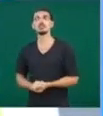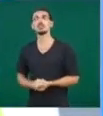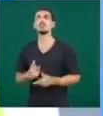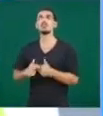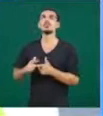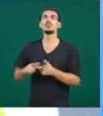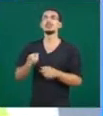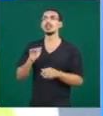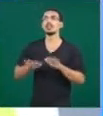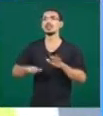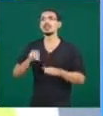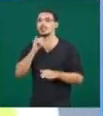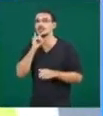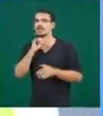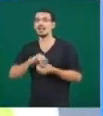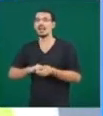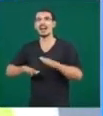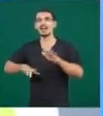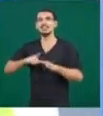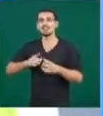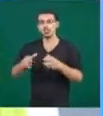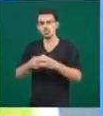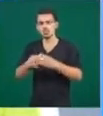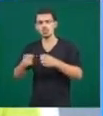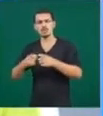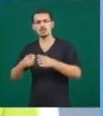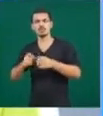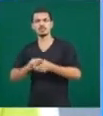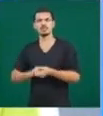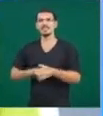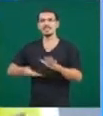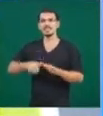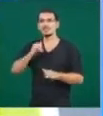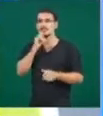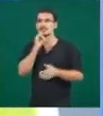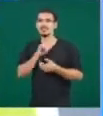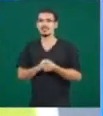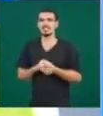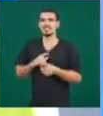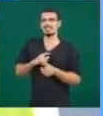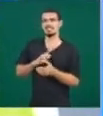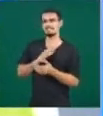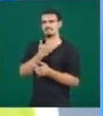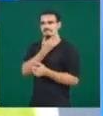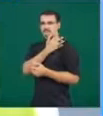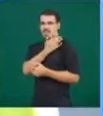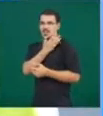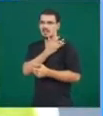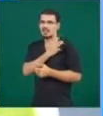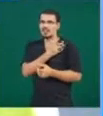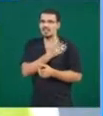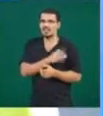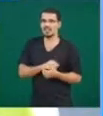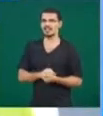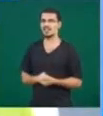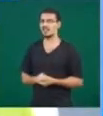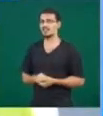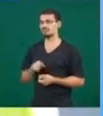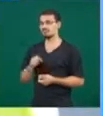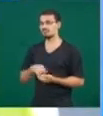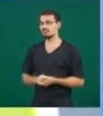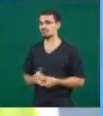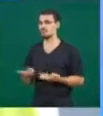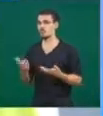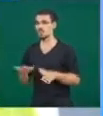alguns médicos, até algumas equipes, tratam com um certo preconceito, né? Que não tem força de